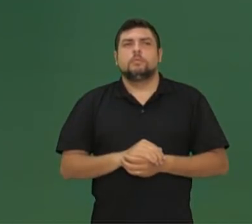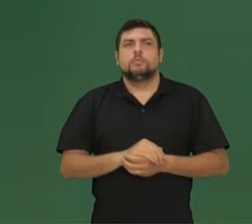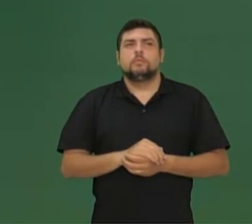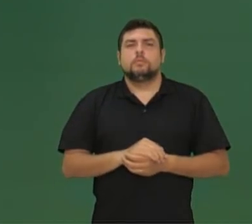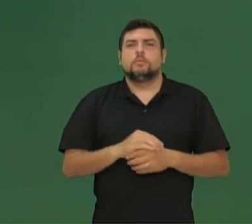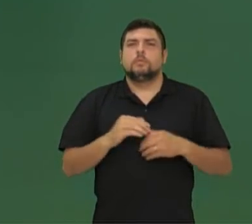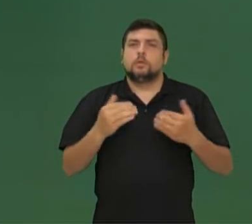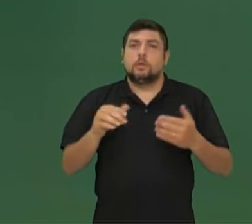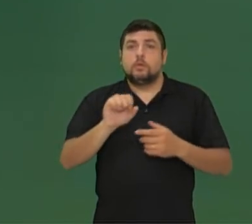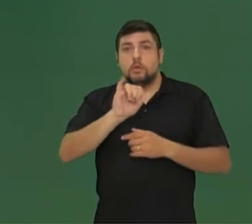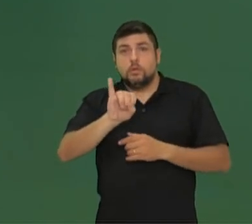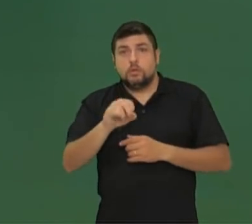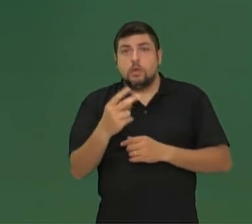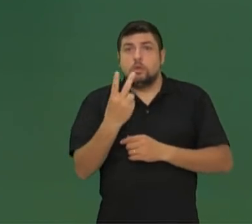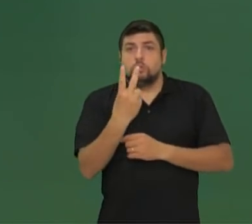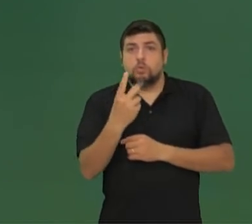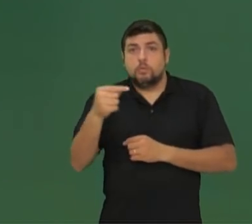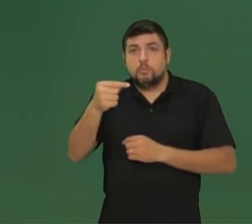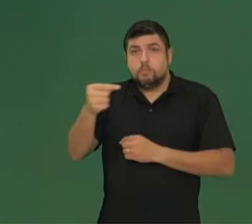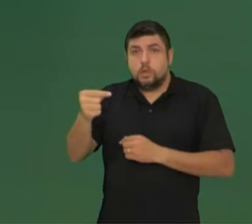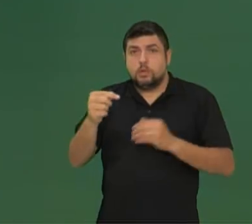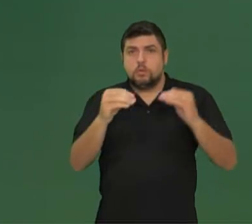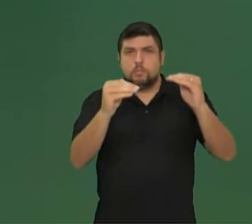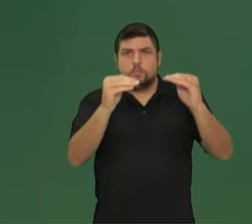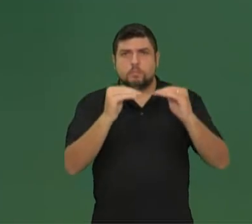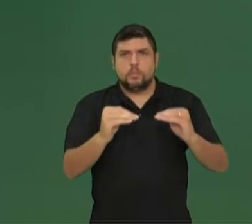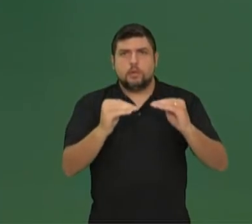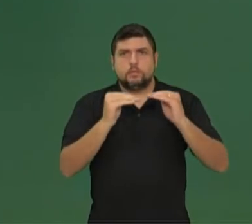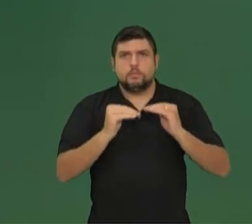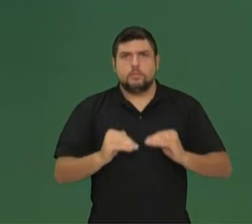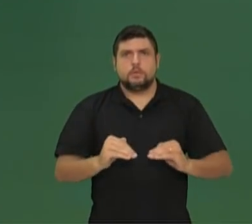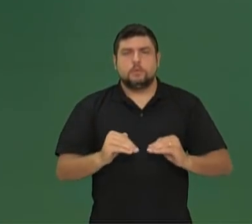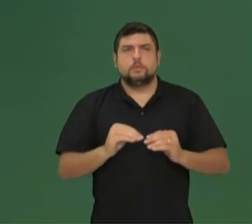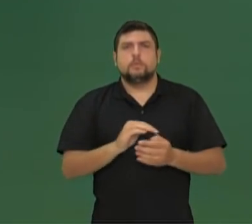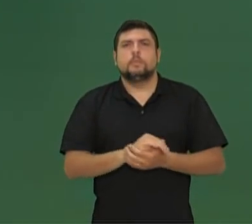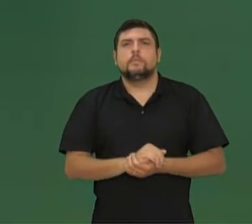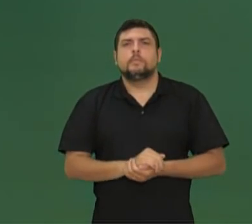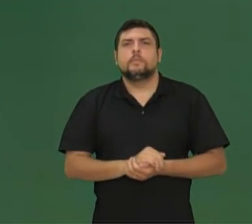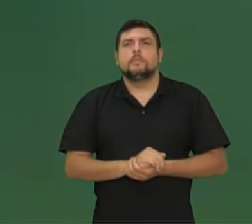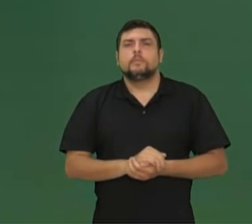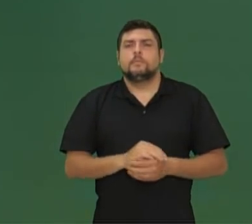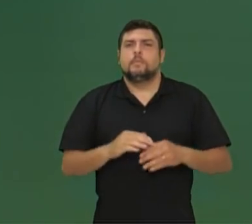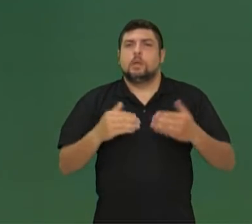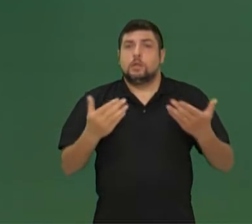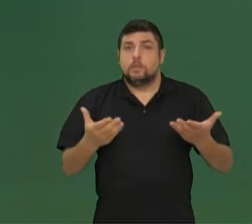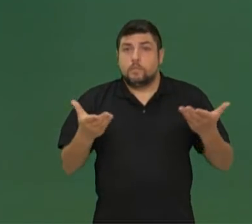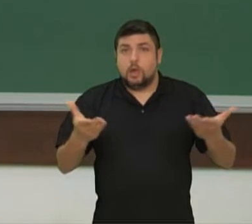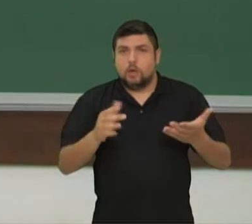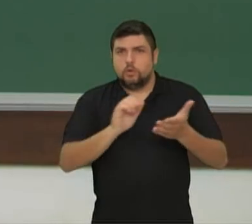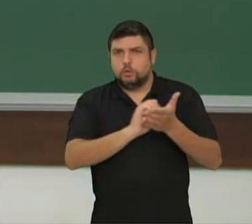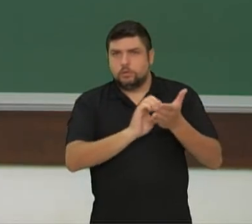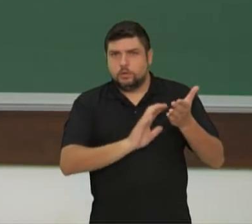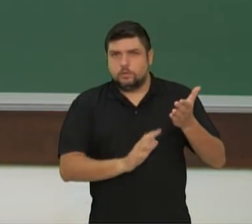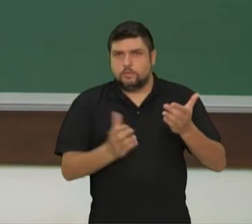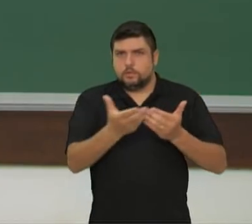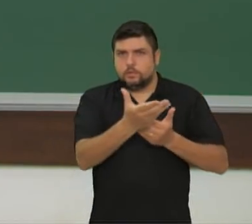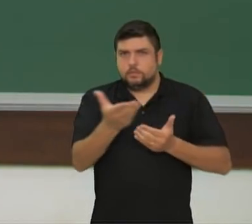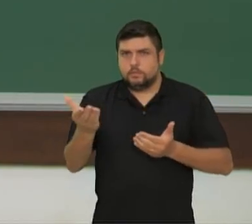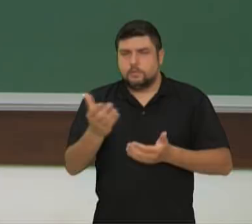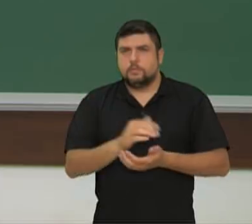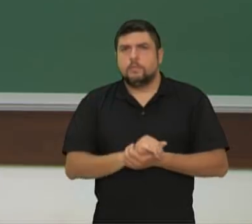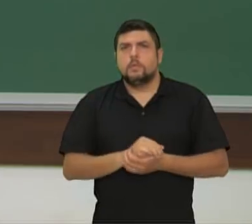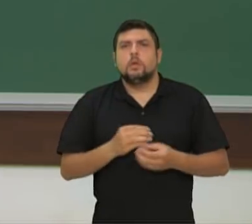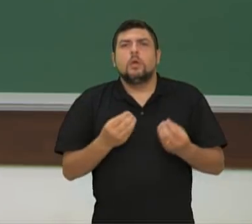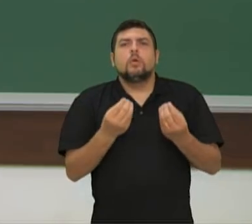ia descer 2 unidades, da mesma forma, ok? Então aqui eu tenho um exercício para vocês agora.